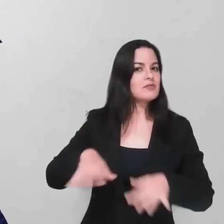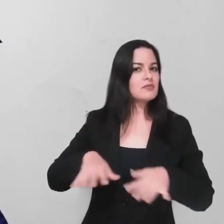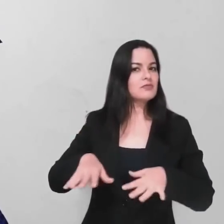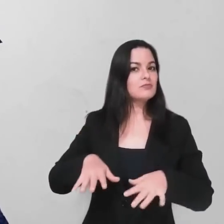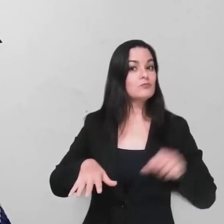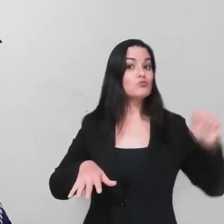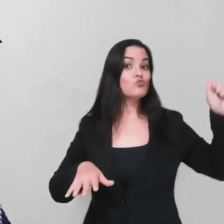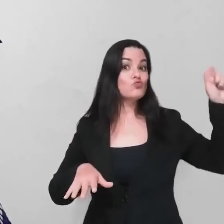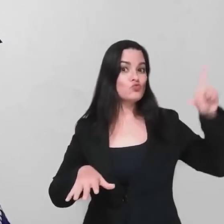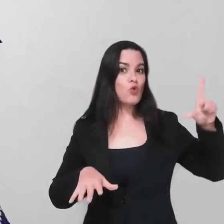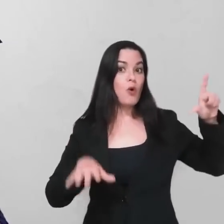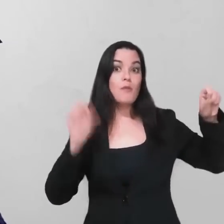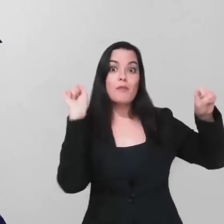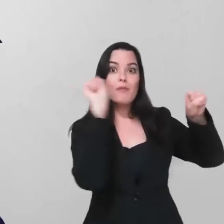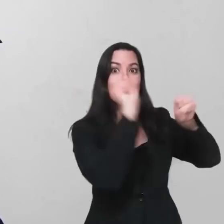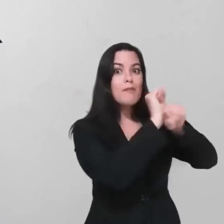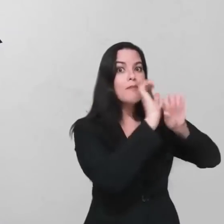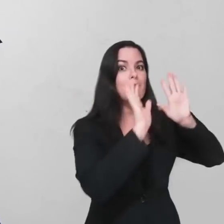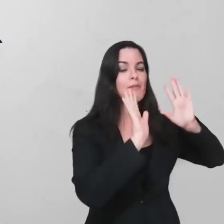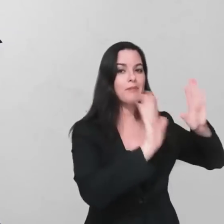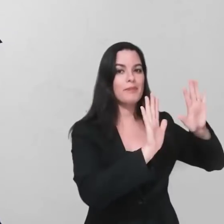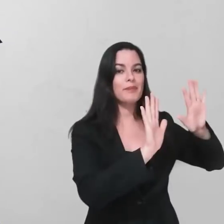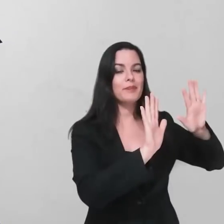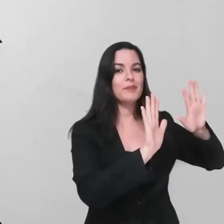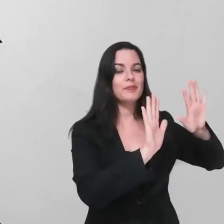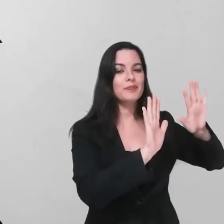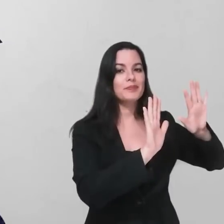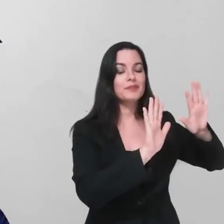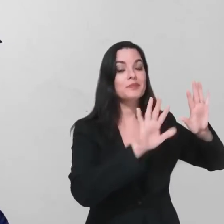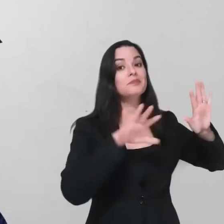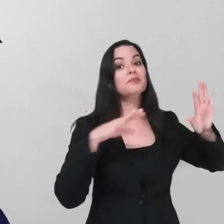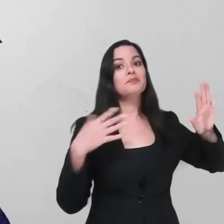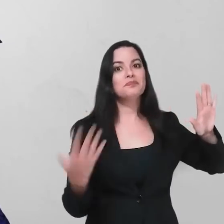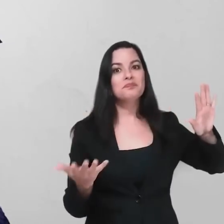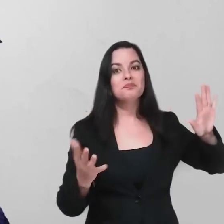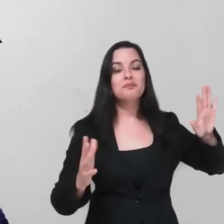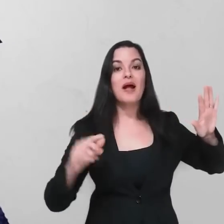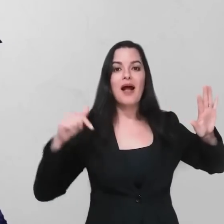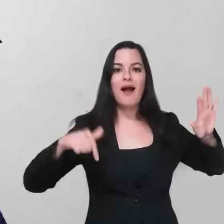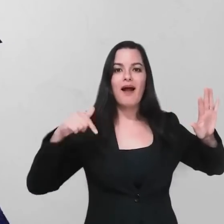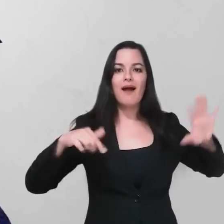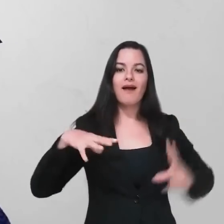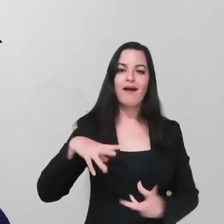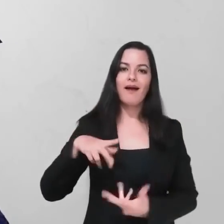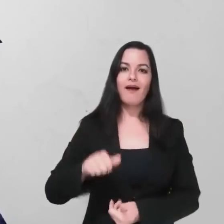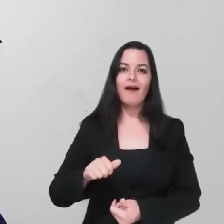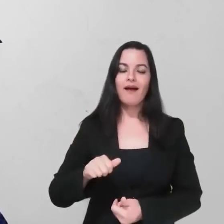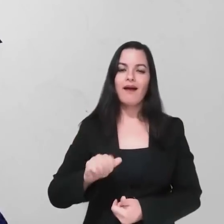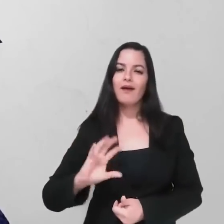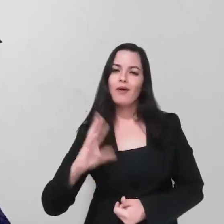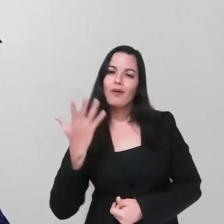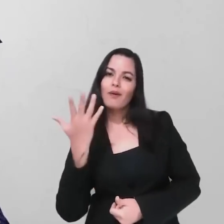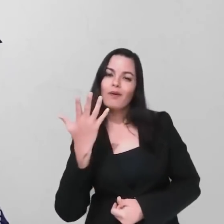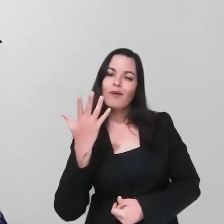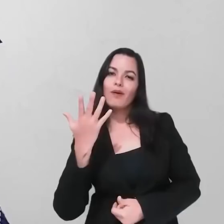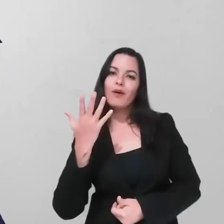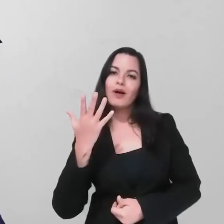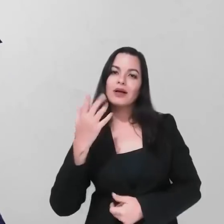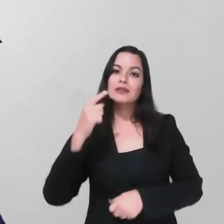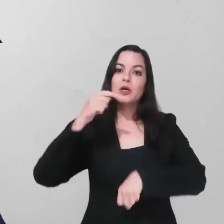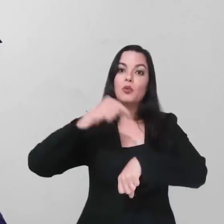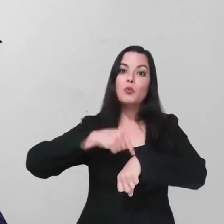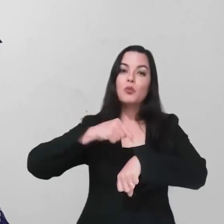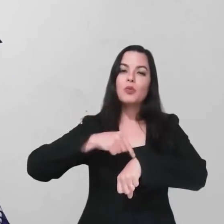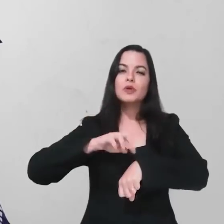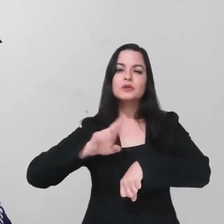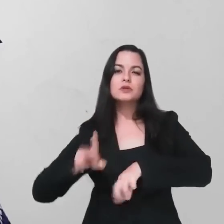o Sol, que está paradinho lá no sistema solar, faz com que nós tenhamos diferentes momentos de